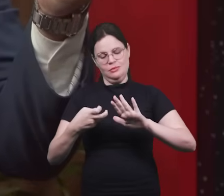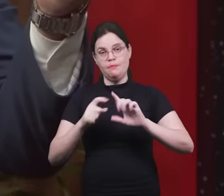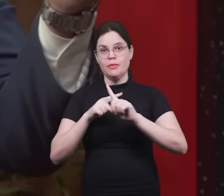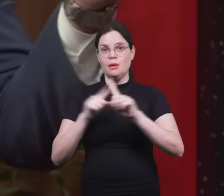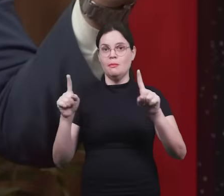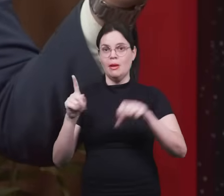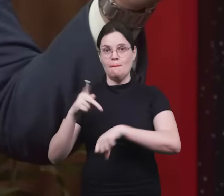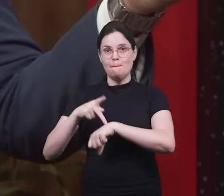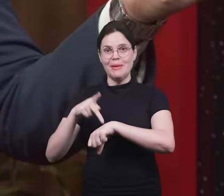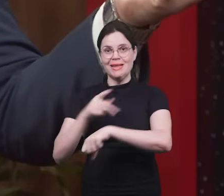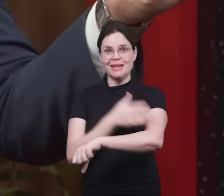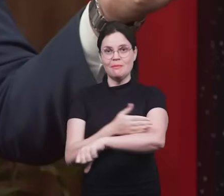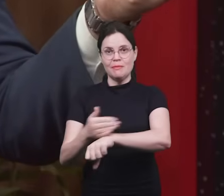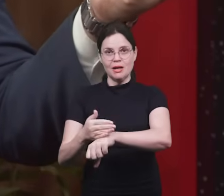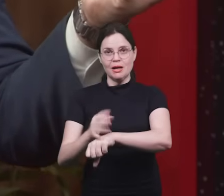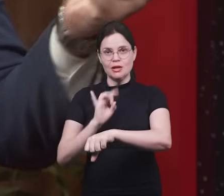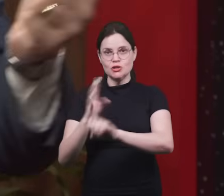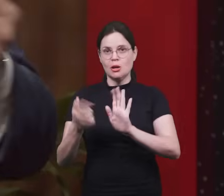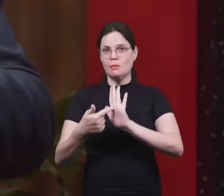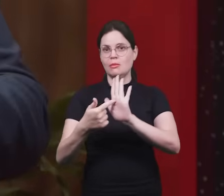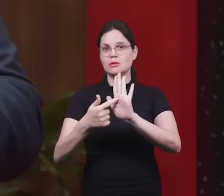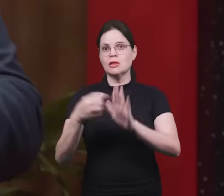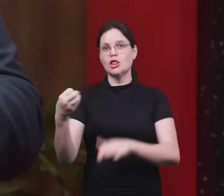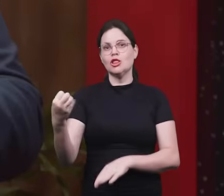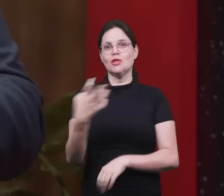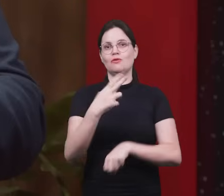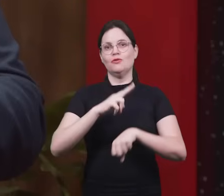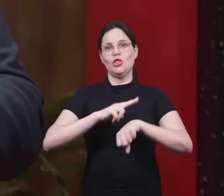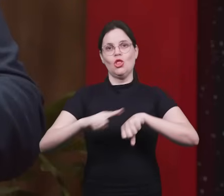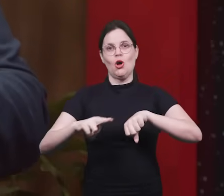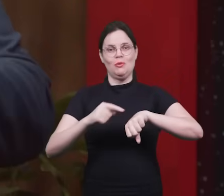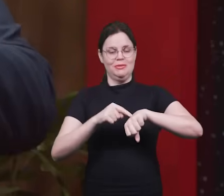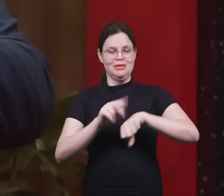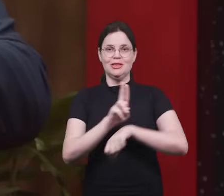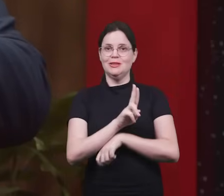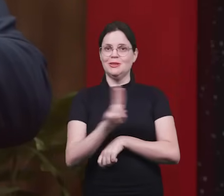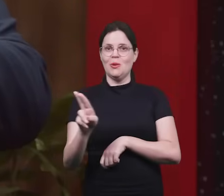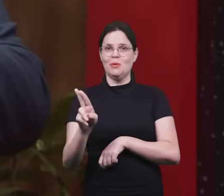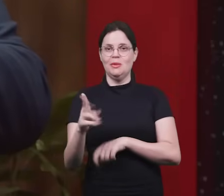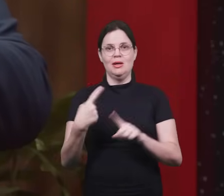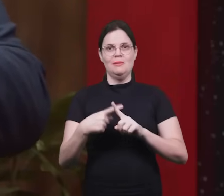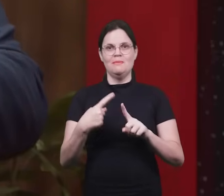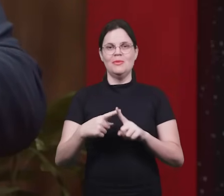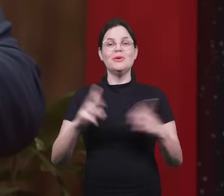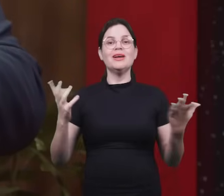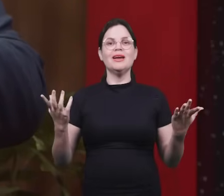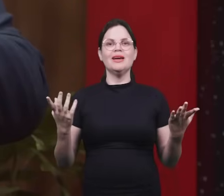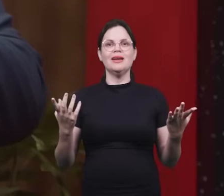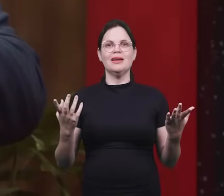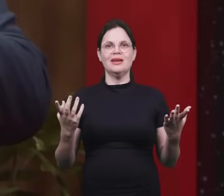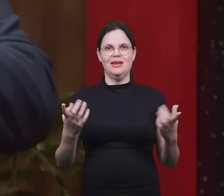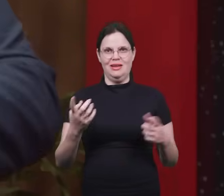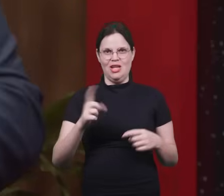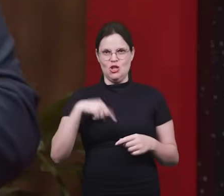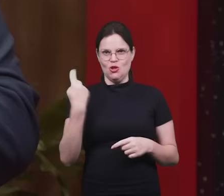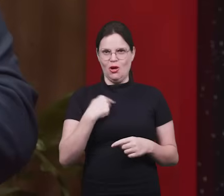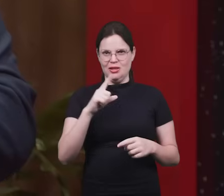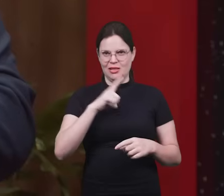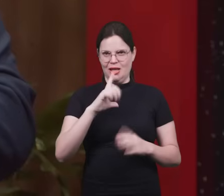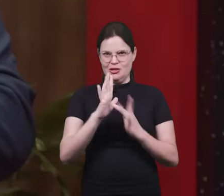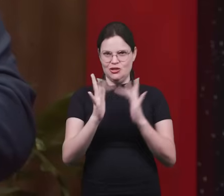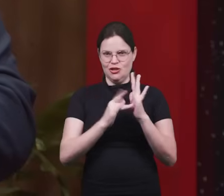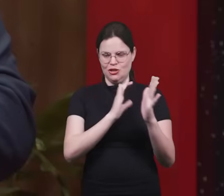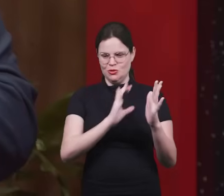não, só um novo nome. Por quê? Porque nenhuma condenação há para aqueles que estão em